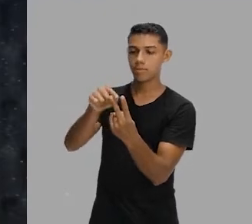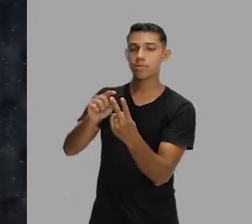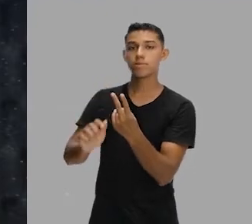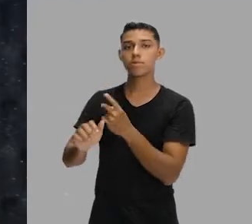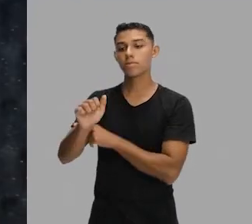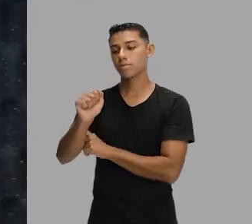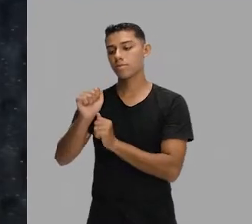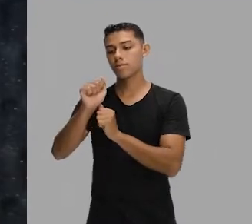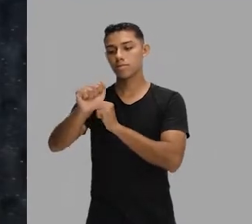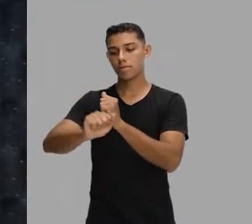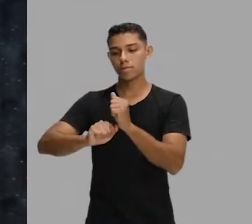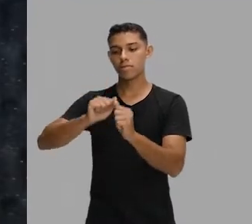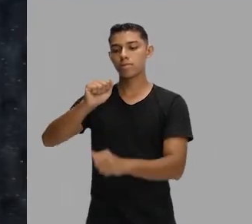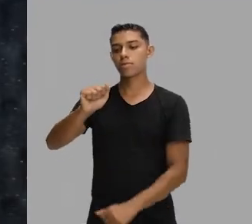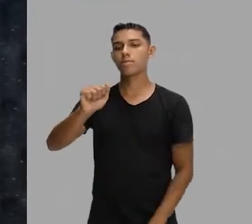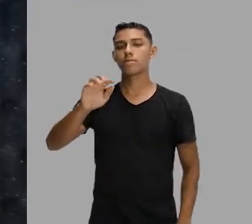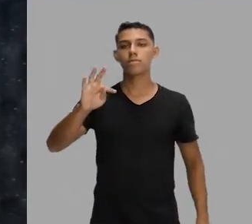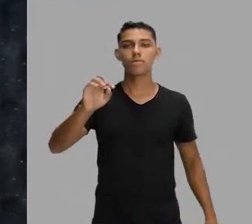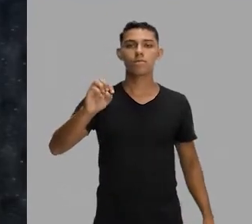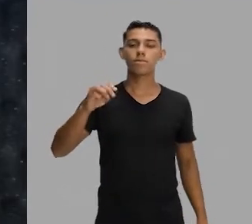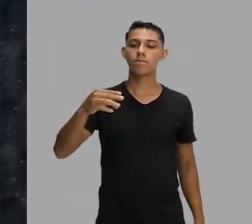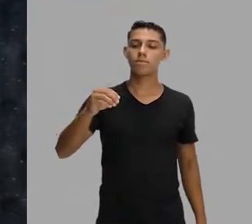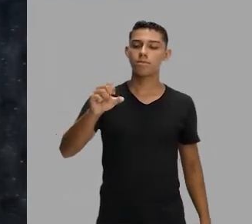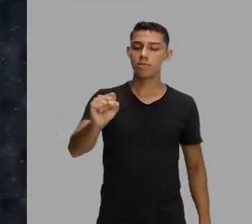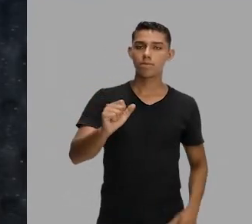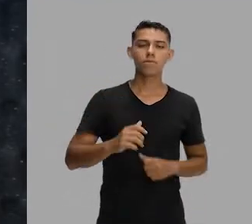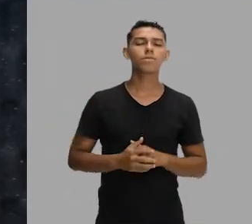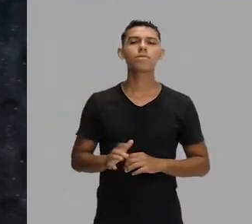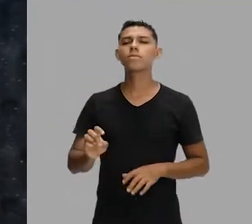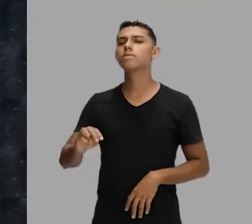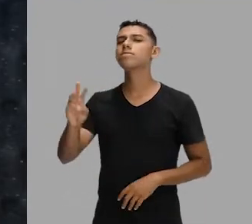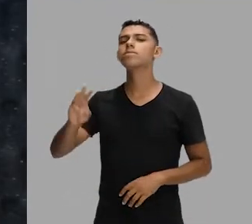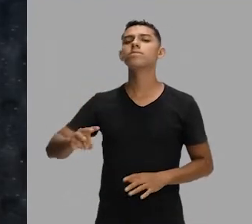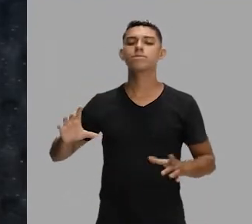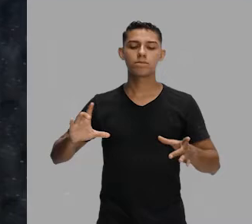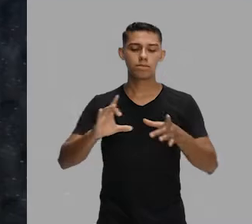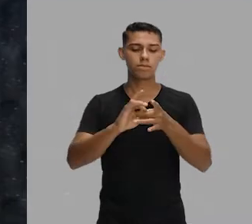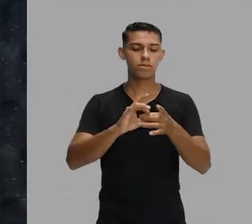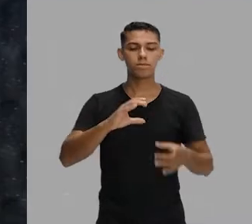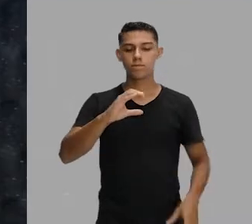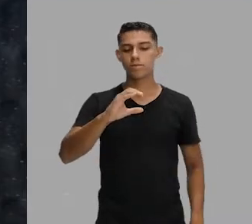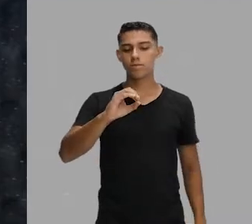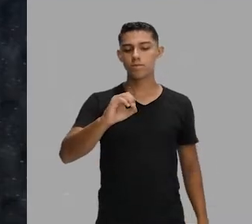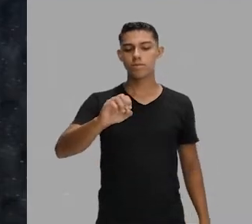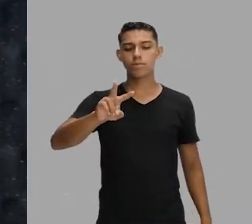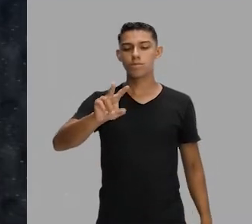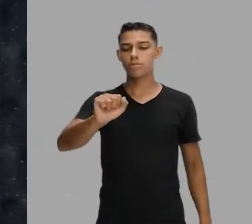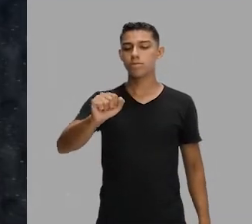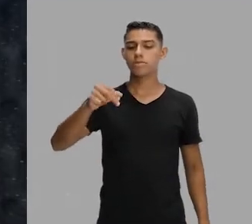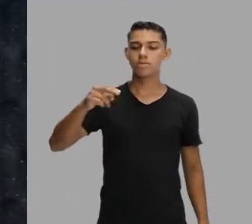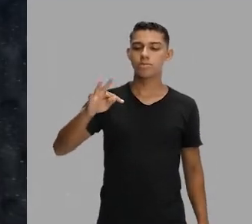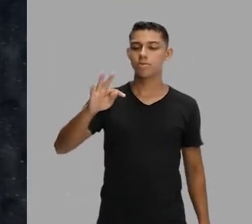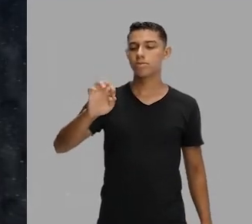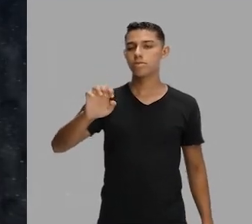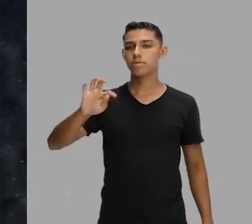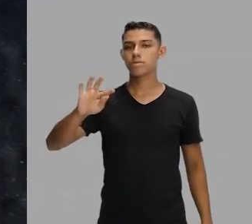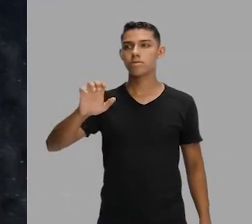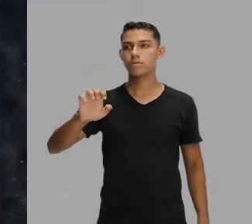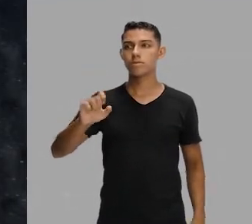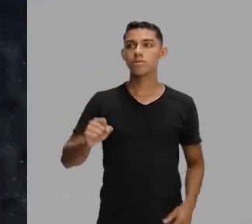dois átomos, certo? Quem executa a ligação covalente? Ou onde eu vou encontrar a ligação covalente?